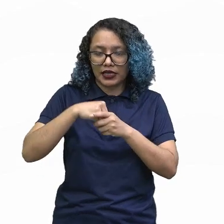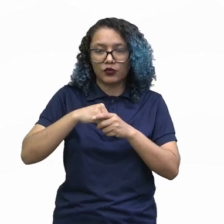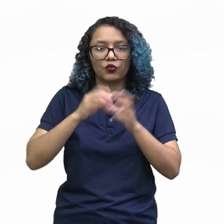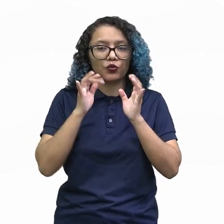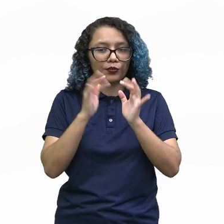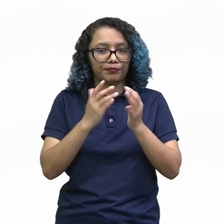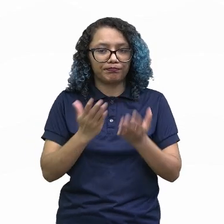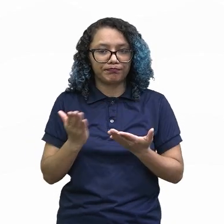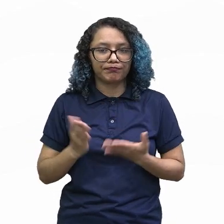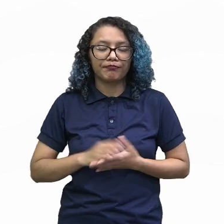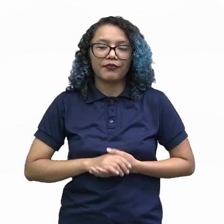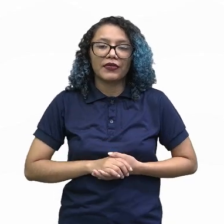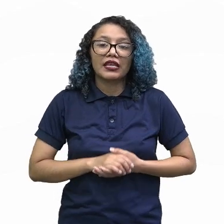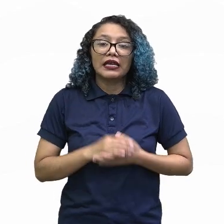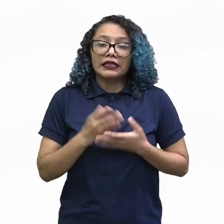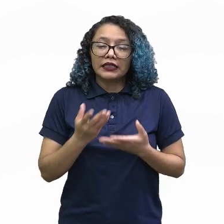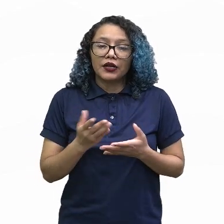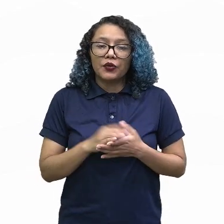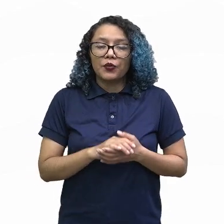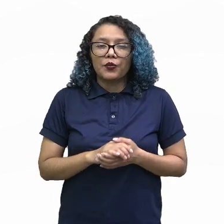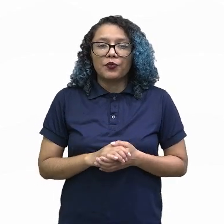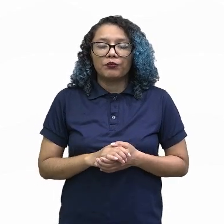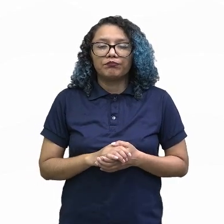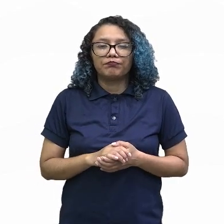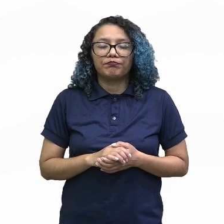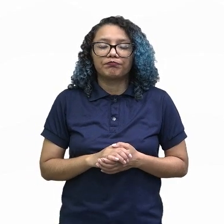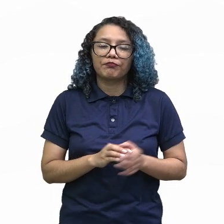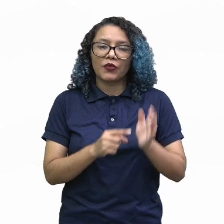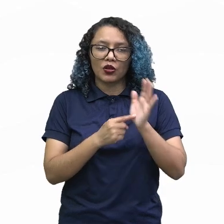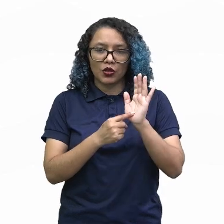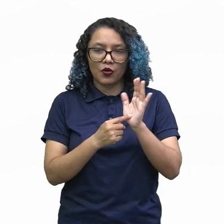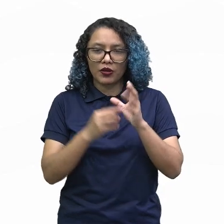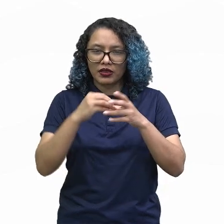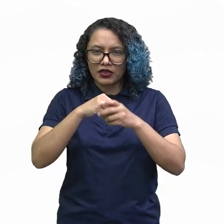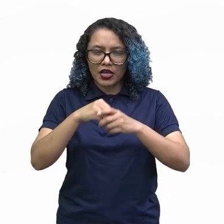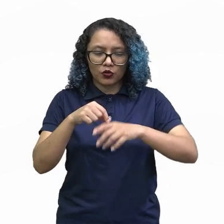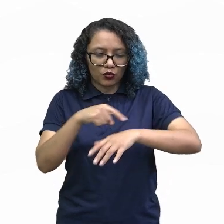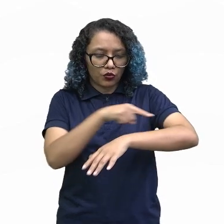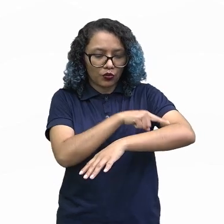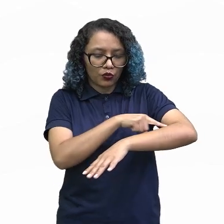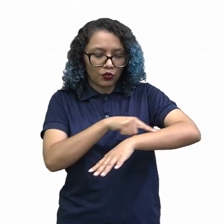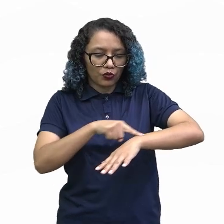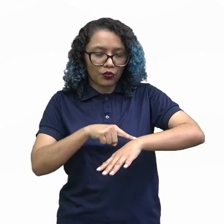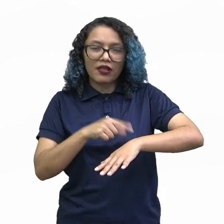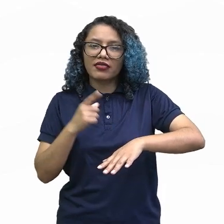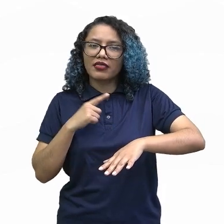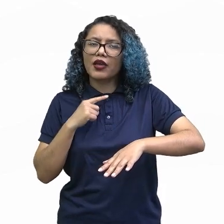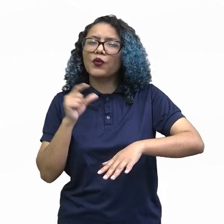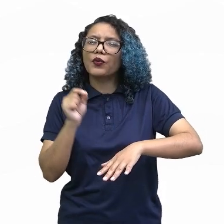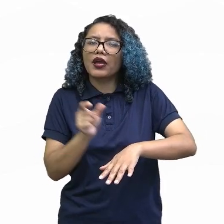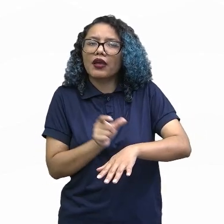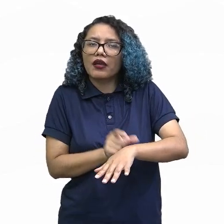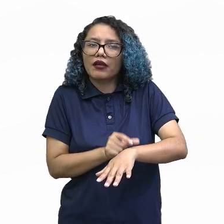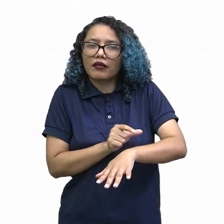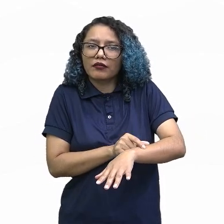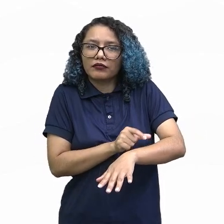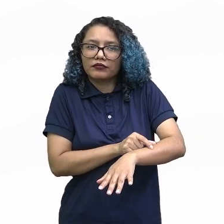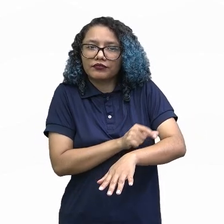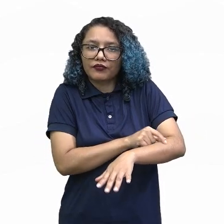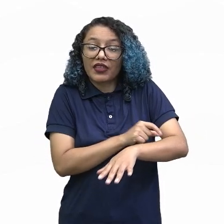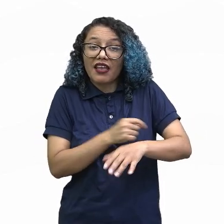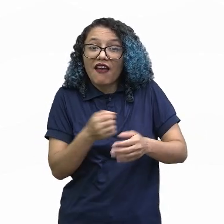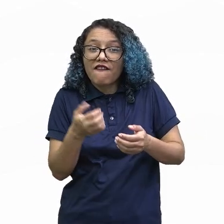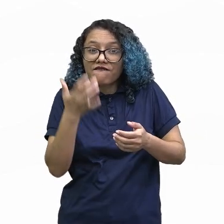A gente sabe que os neurônios, eles apresentam lá no axiônio a bainha de mielina, que facilita o